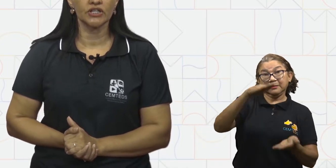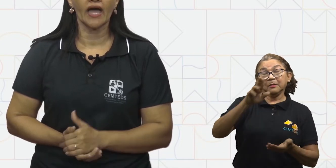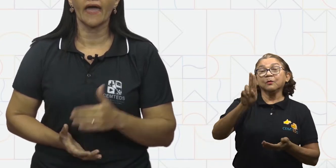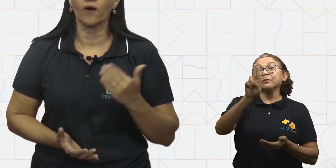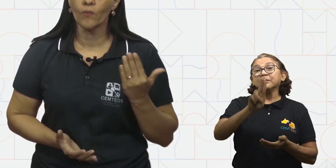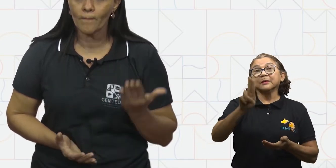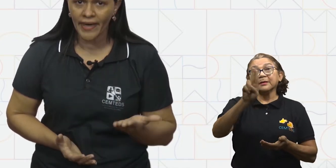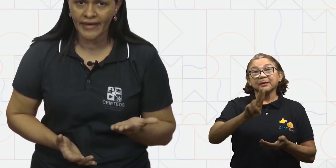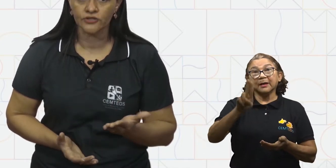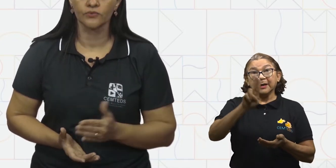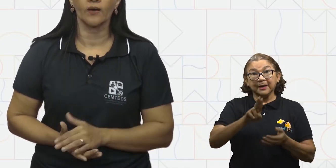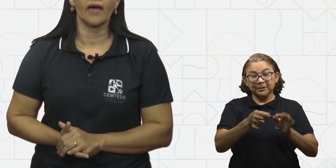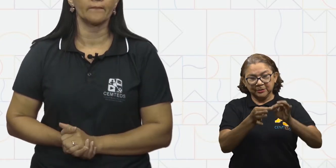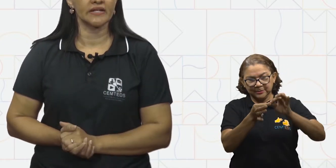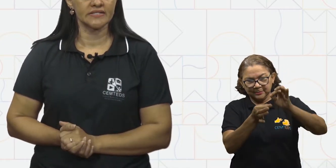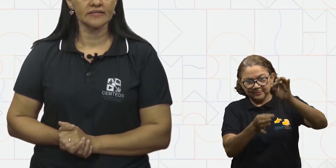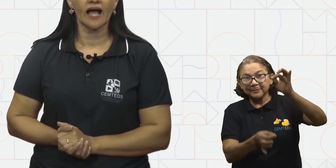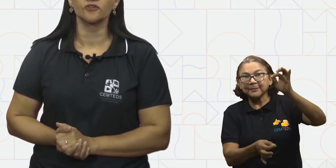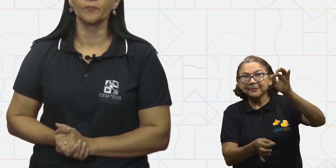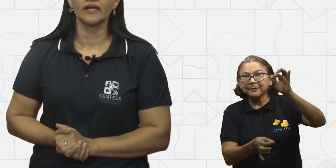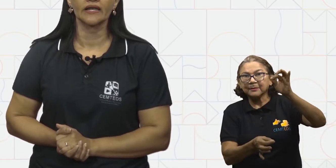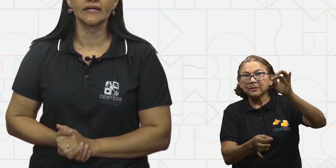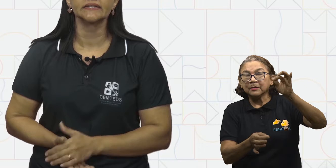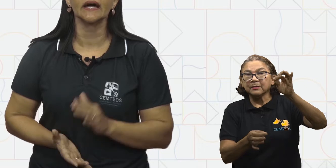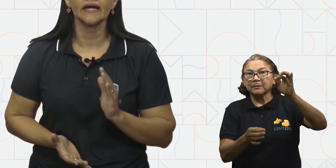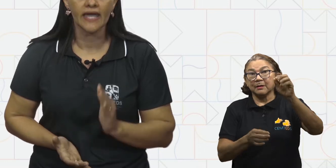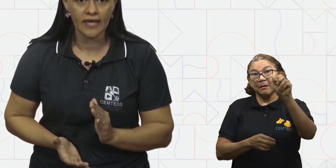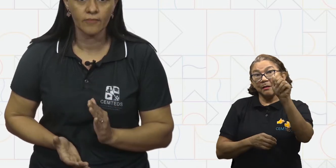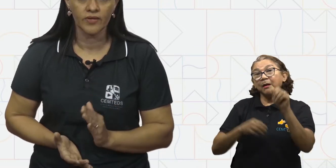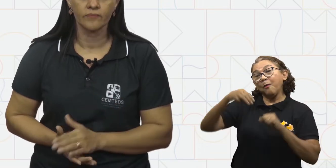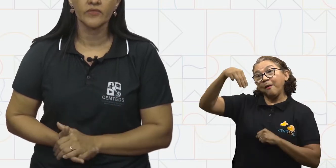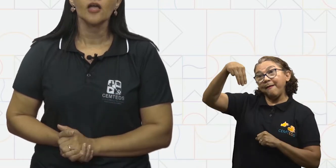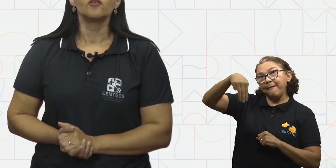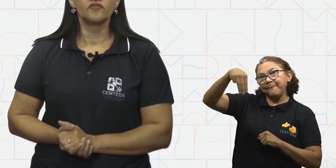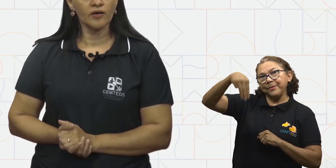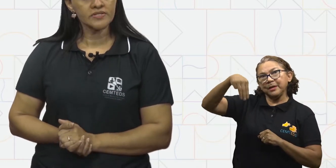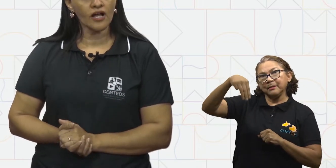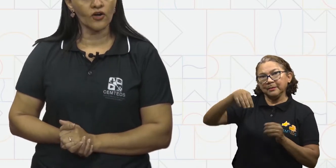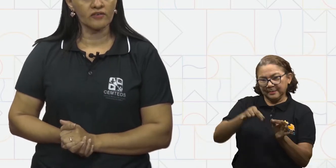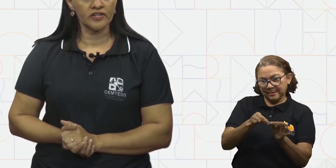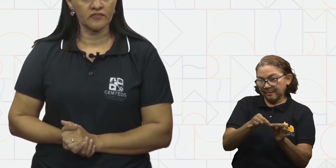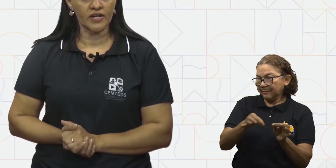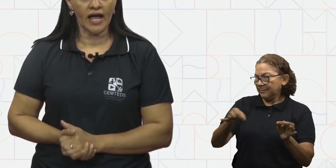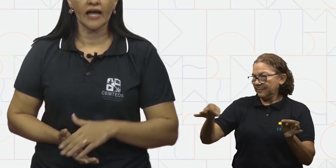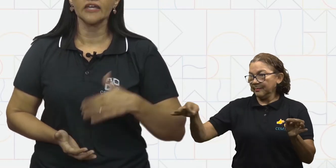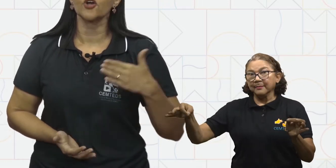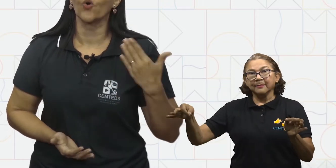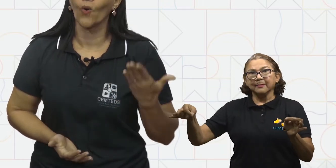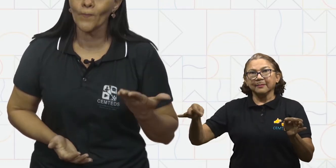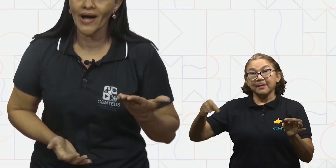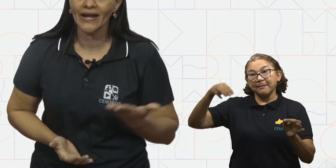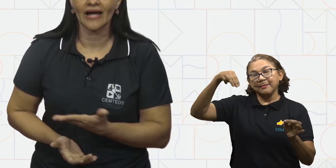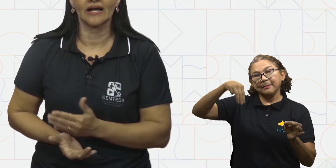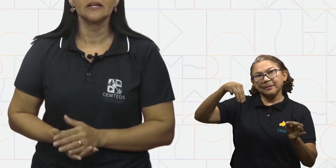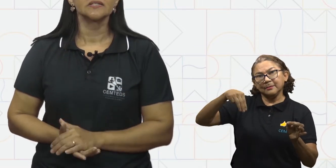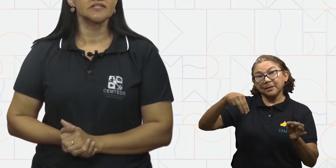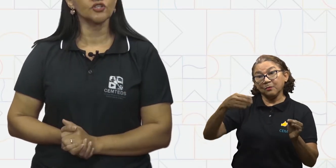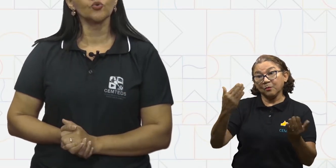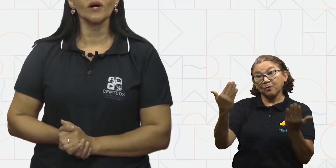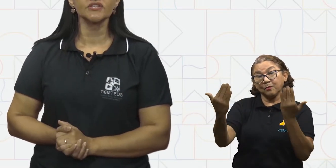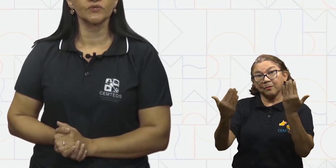unidade de medida é o metro, representado pela letra M. Vamos agora verificar e